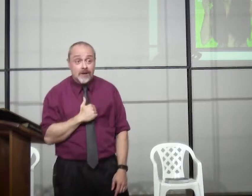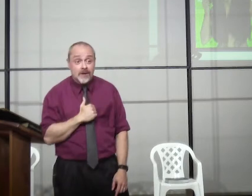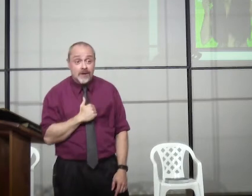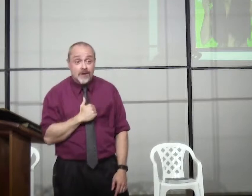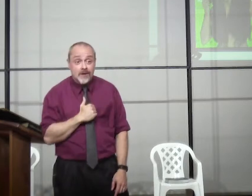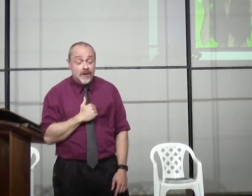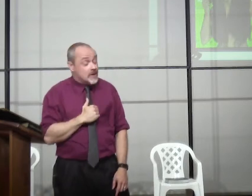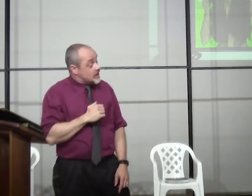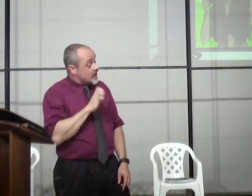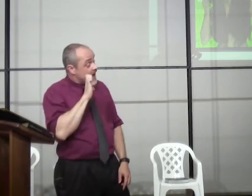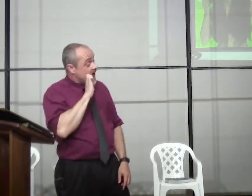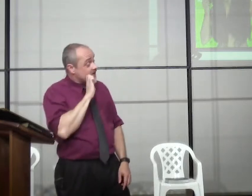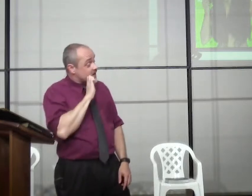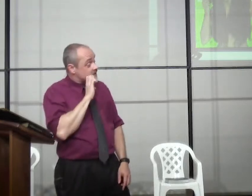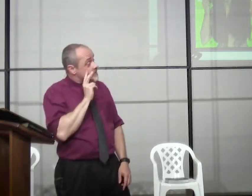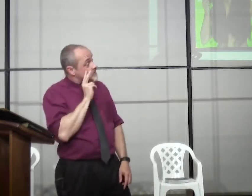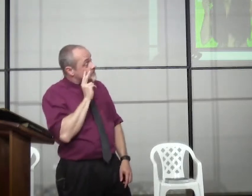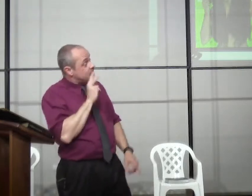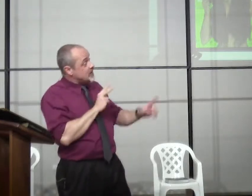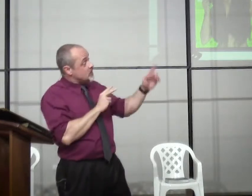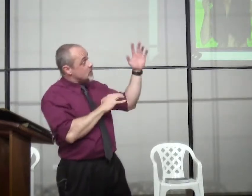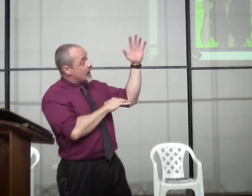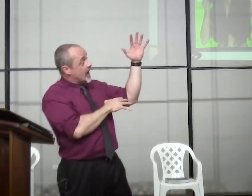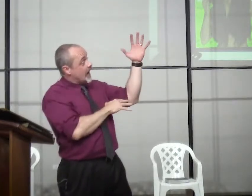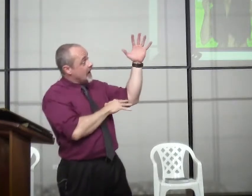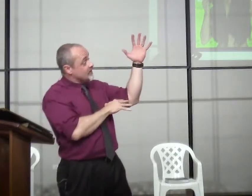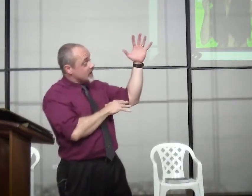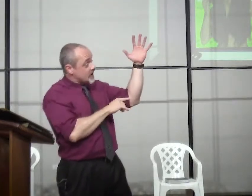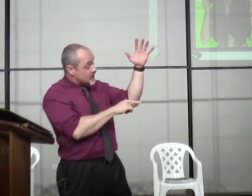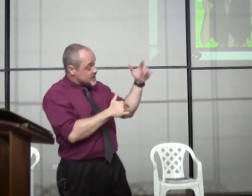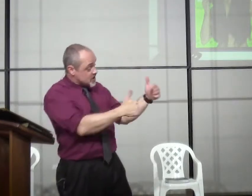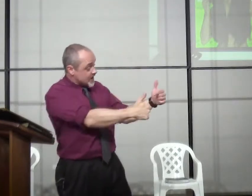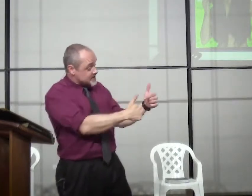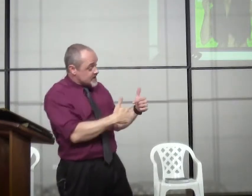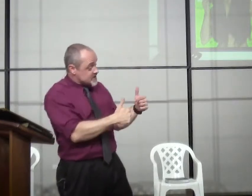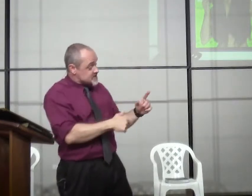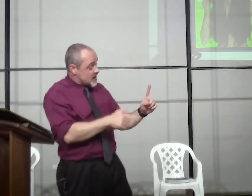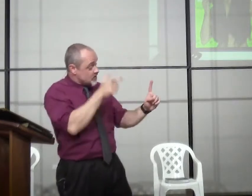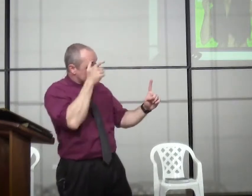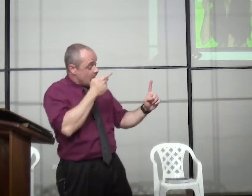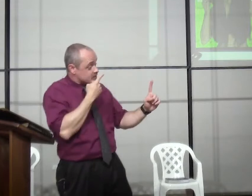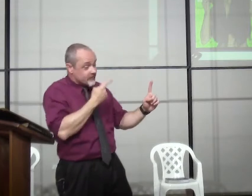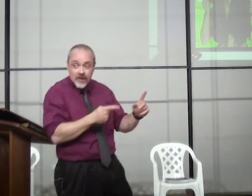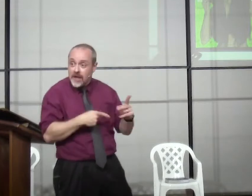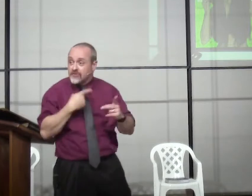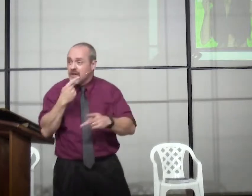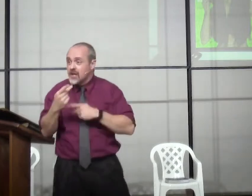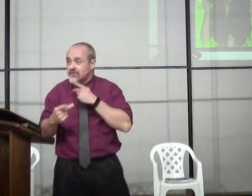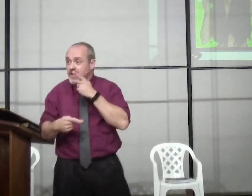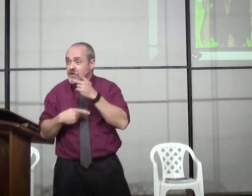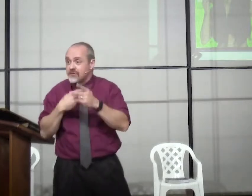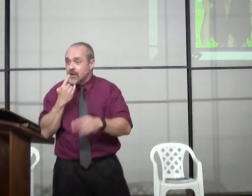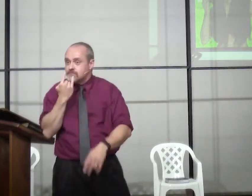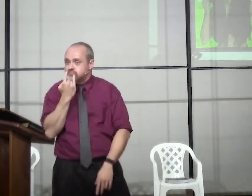comer. E Eva viu a árvore, tinha a tentação, o diabo estava falando.